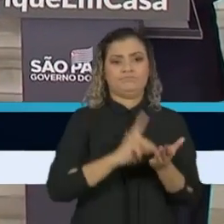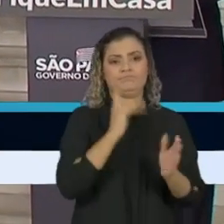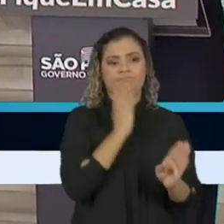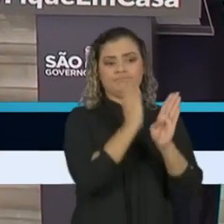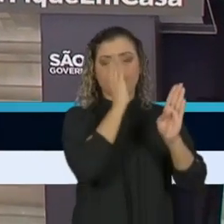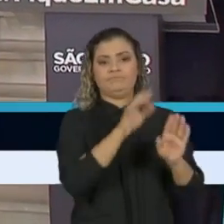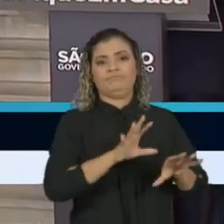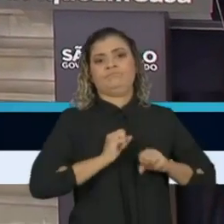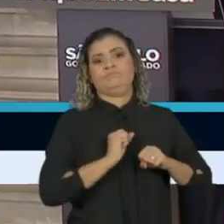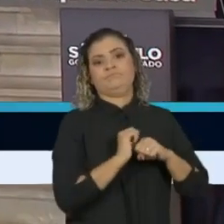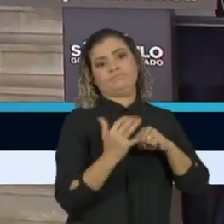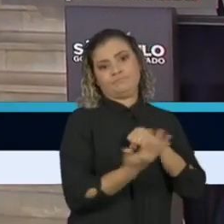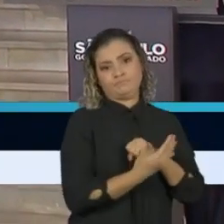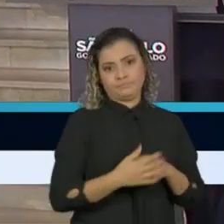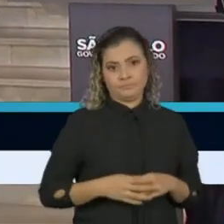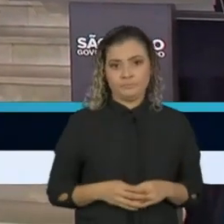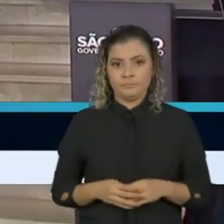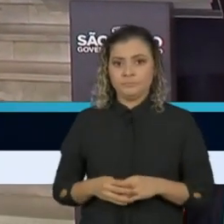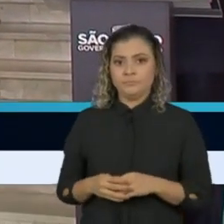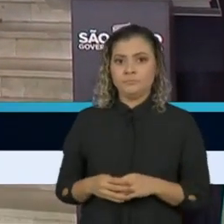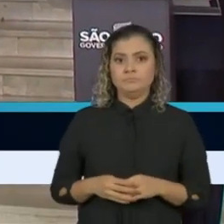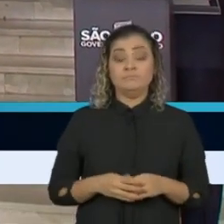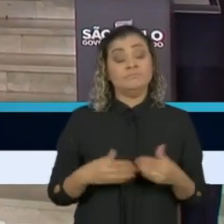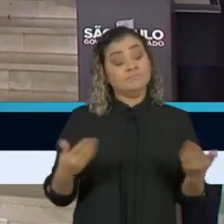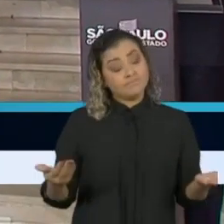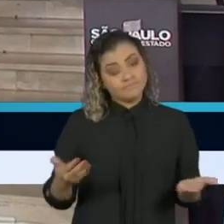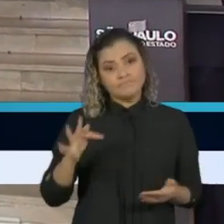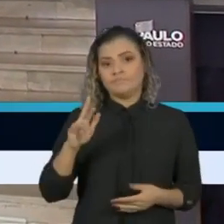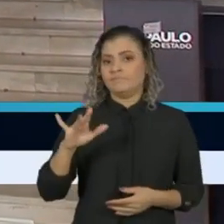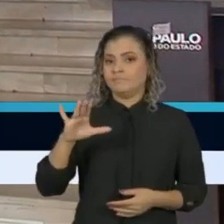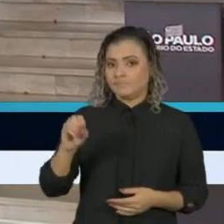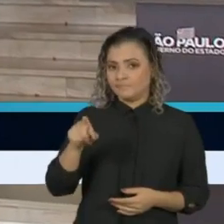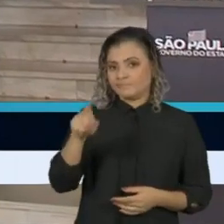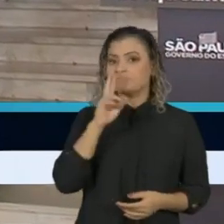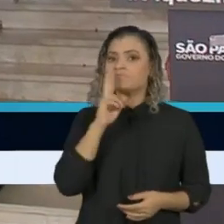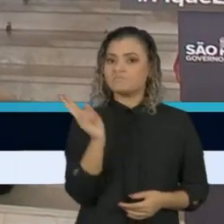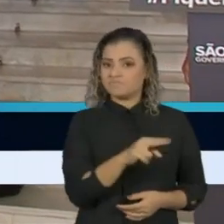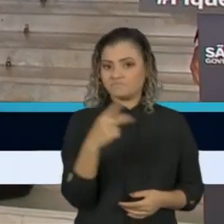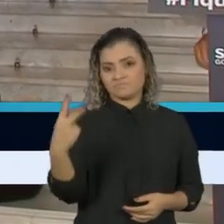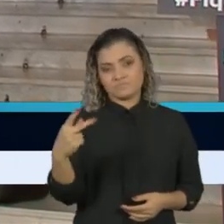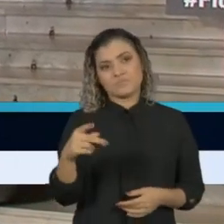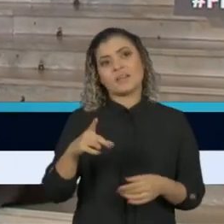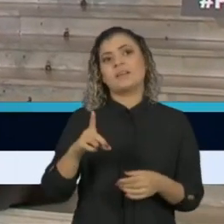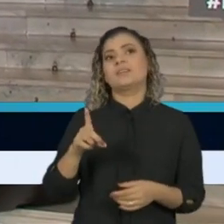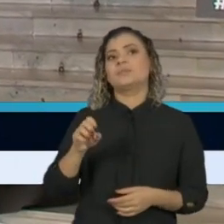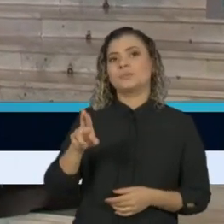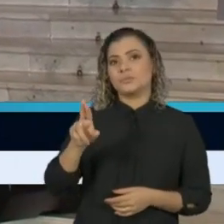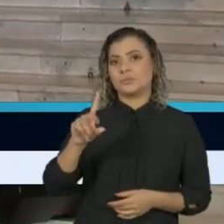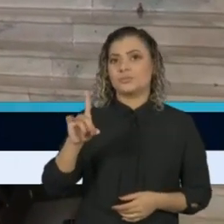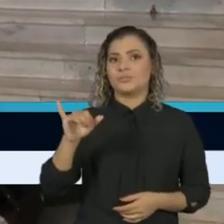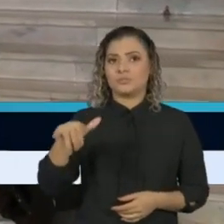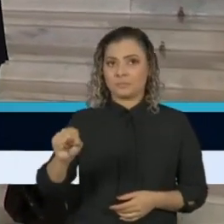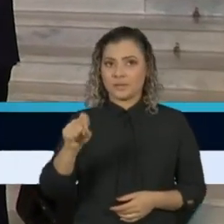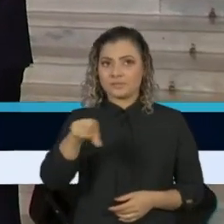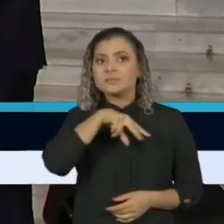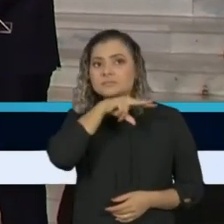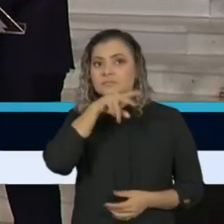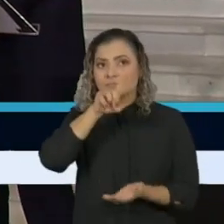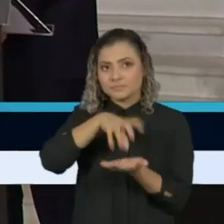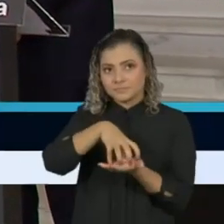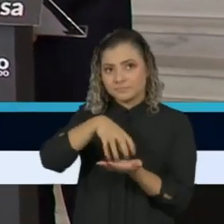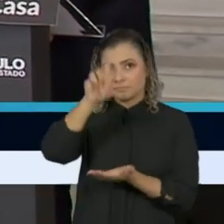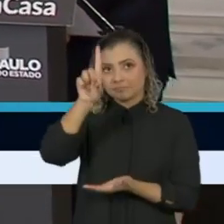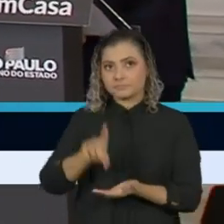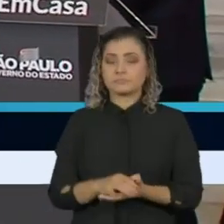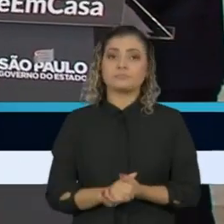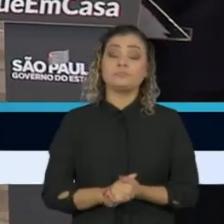da contaminação pelo novo coronavírus? Fábio, vou pedir a resposta, evidentemente, ao doutor Dimas Covas. Em primeiro lugar,